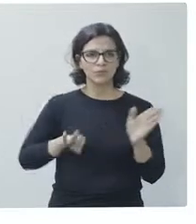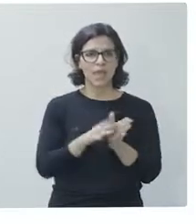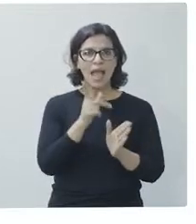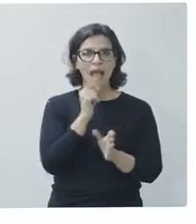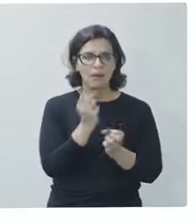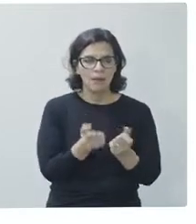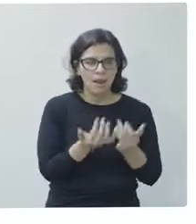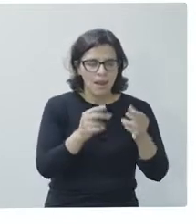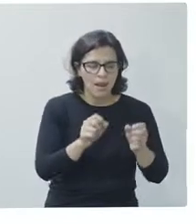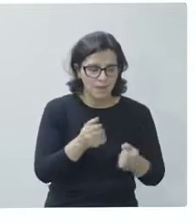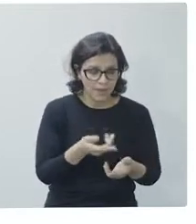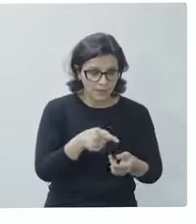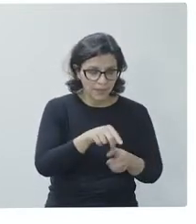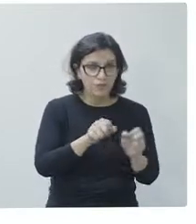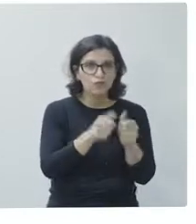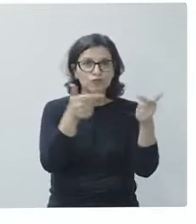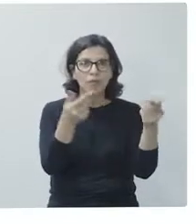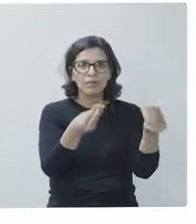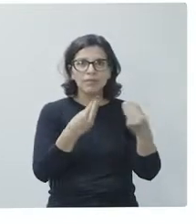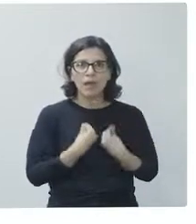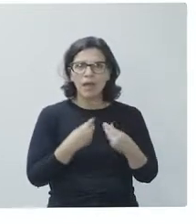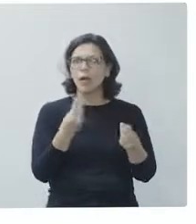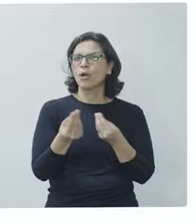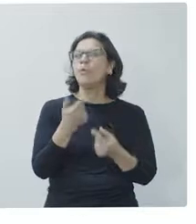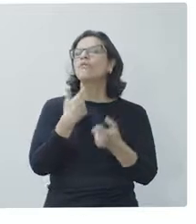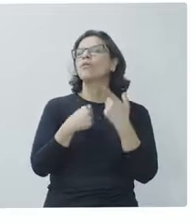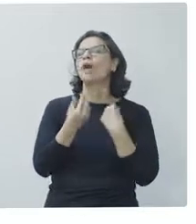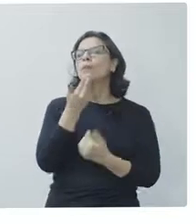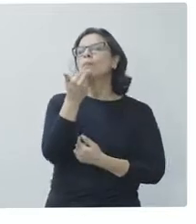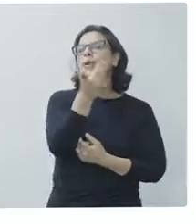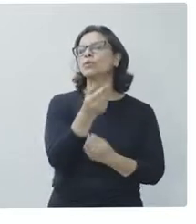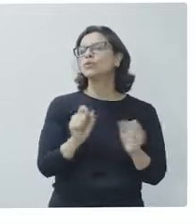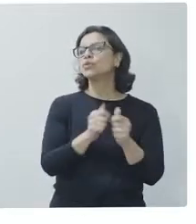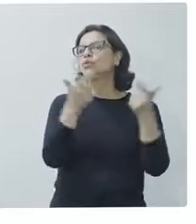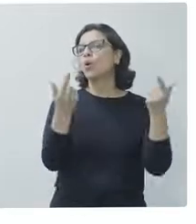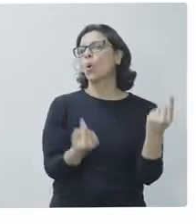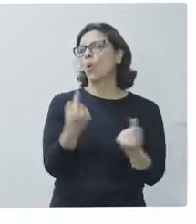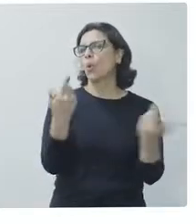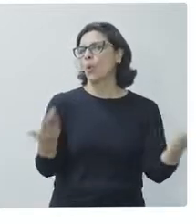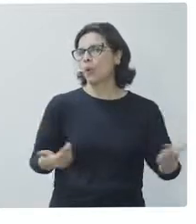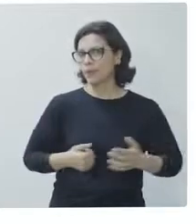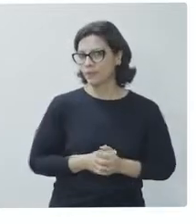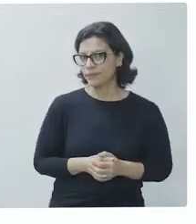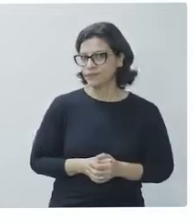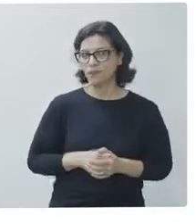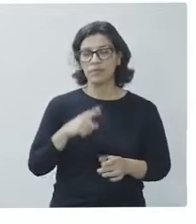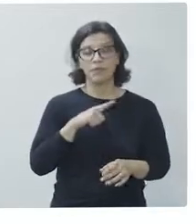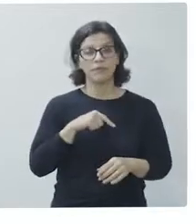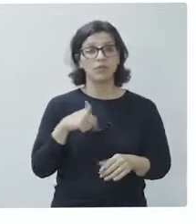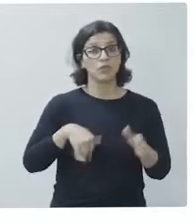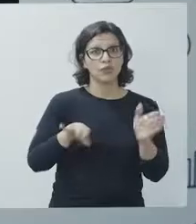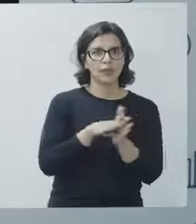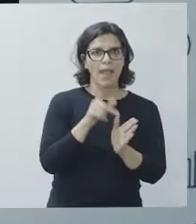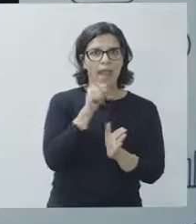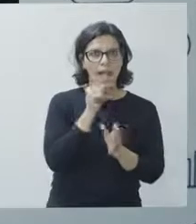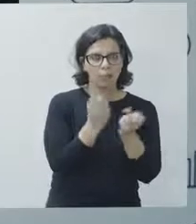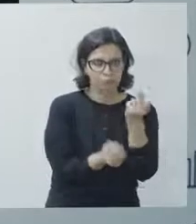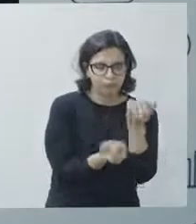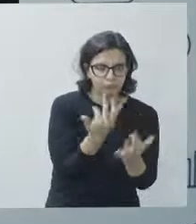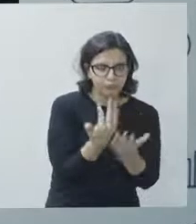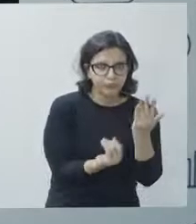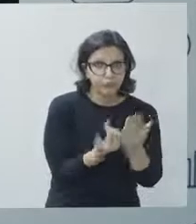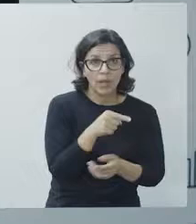da sorte, quais seriam os seus desejos de sorte? Olha só, você tem acesso a essa fonte da